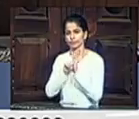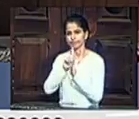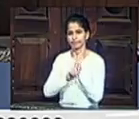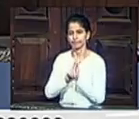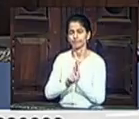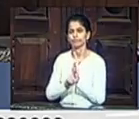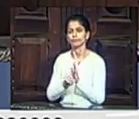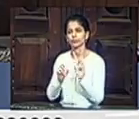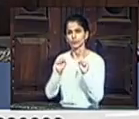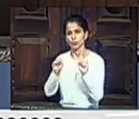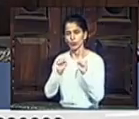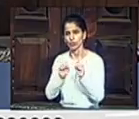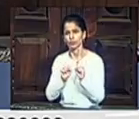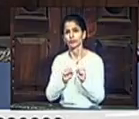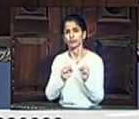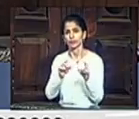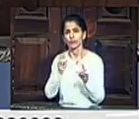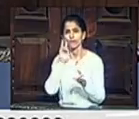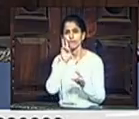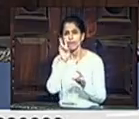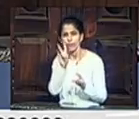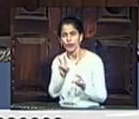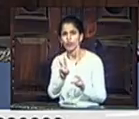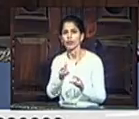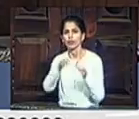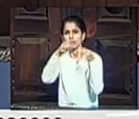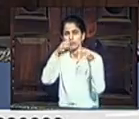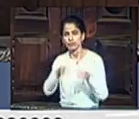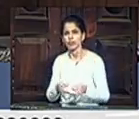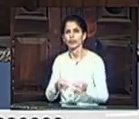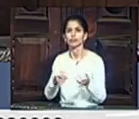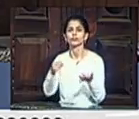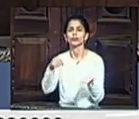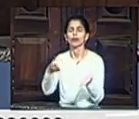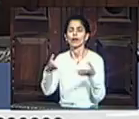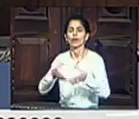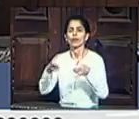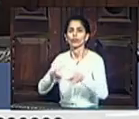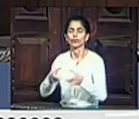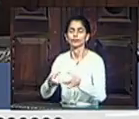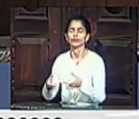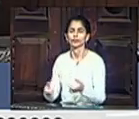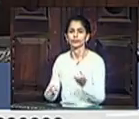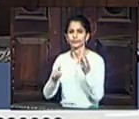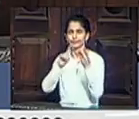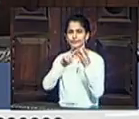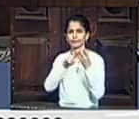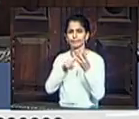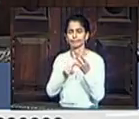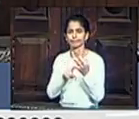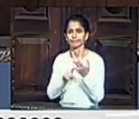possamos, juntos, ter a dimensão de onde nós estamos. O terceiro ponto